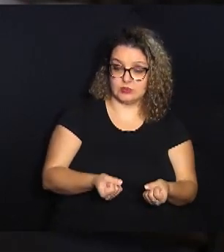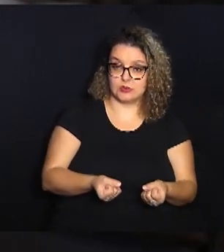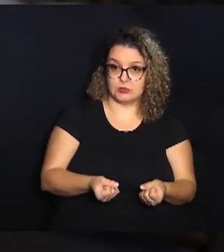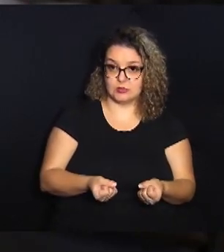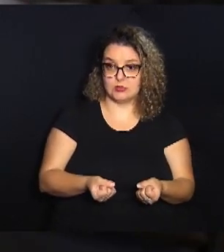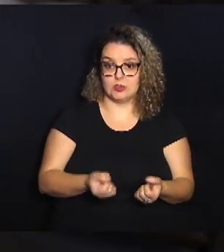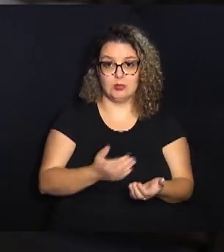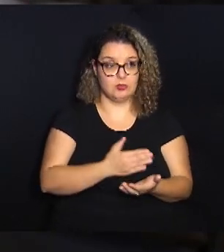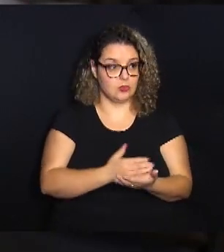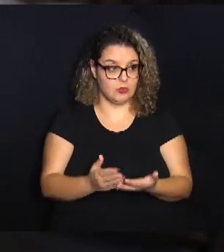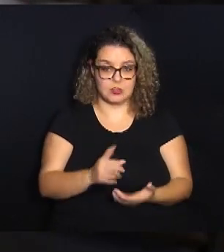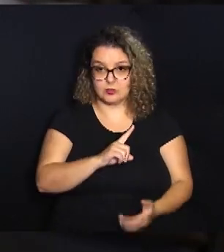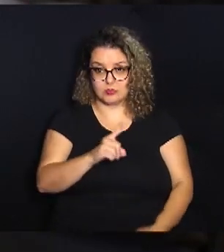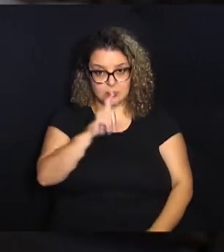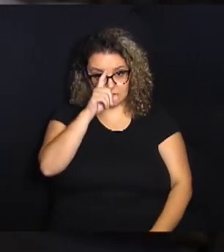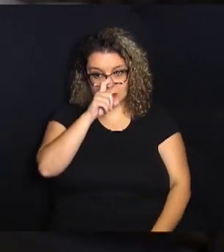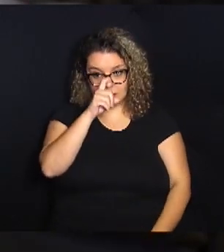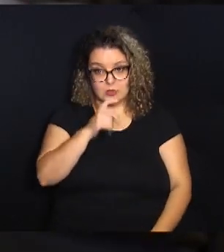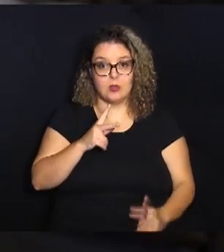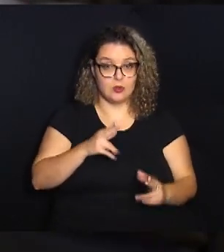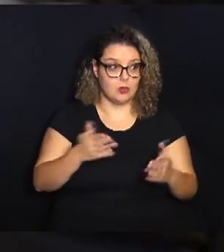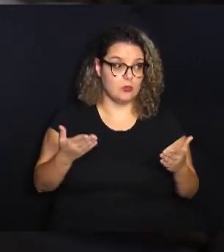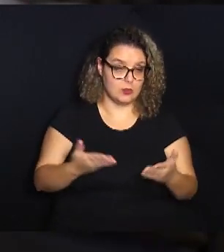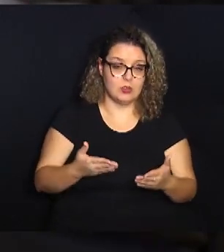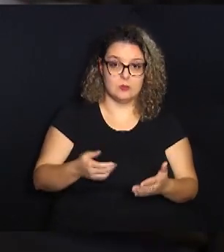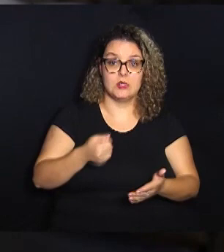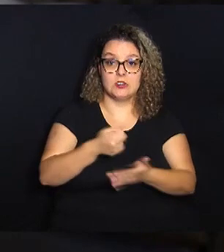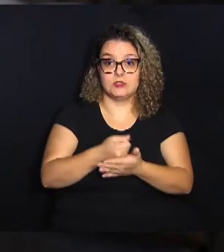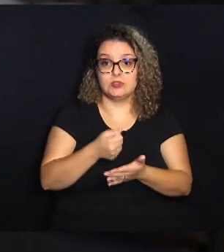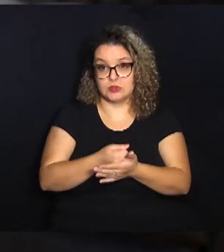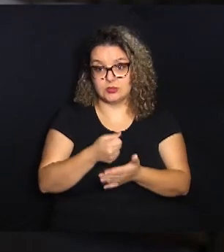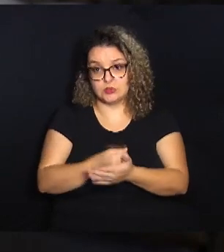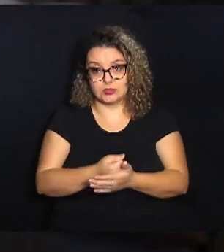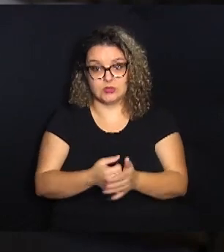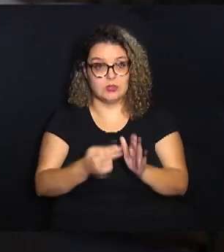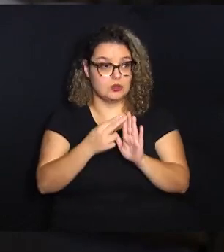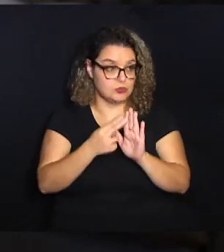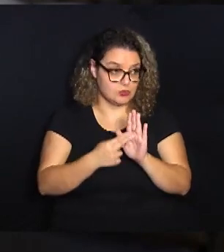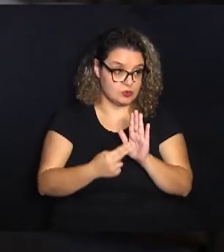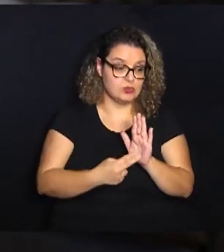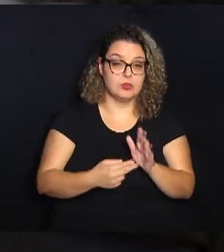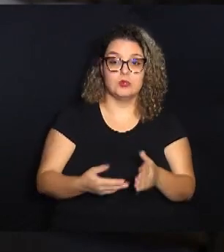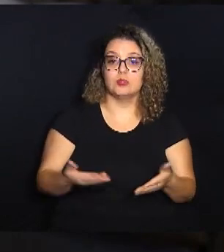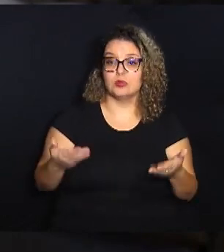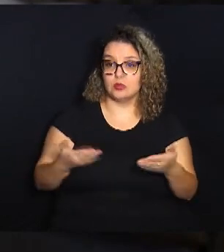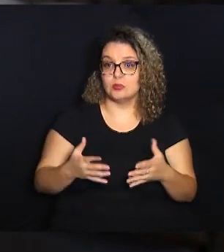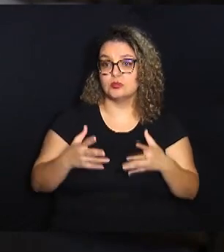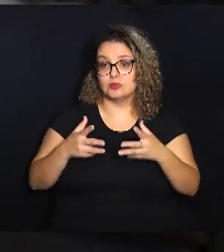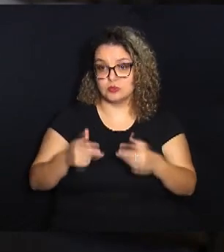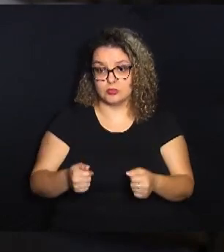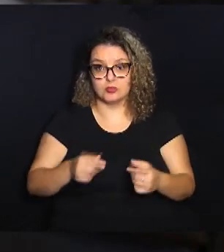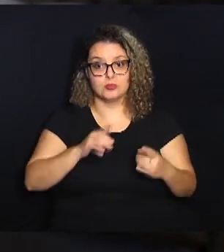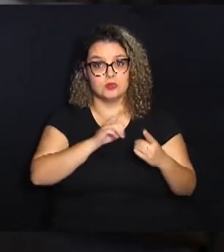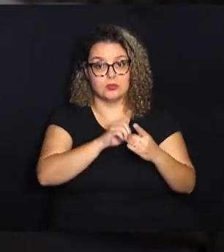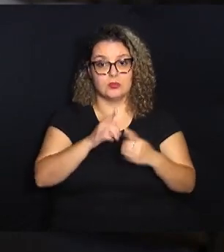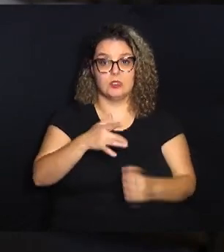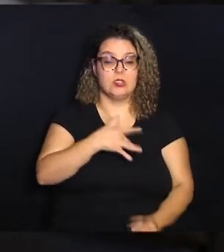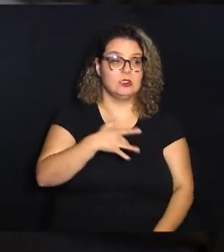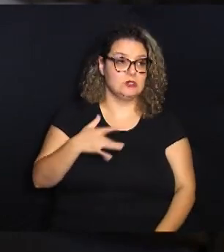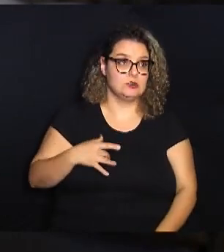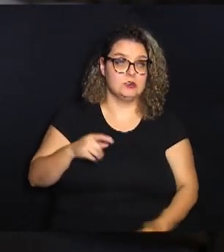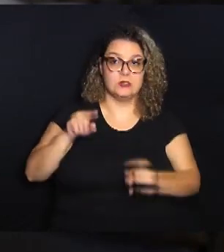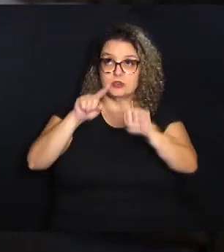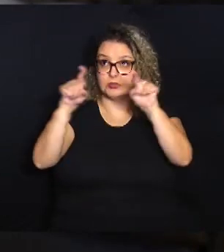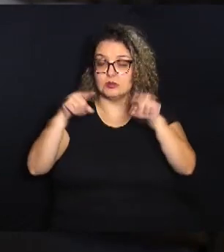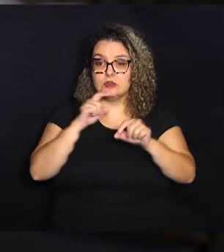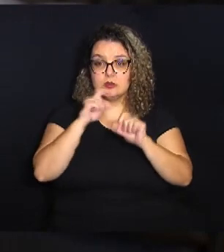um hospital, né, como é hoje, e as exigências das normas, inclusive que hoje todo atendimento de saúde seja